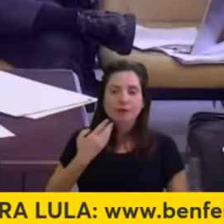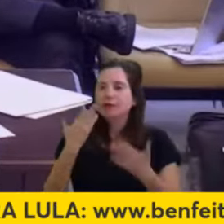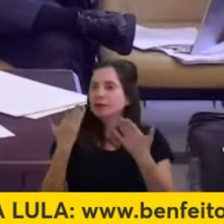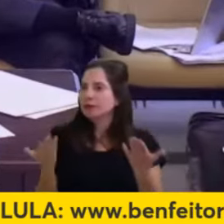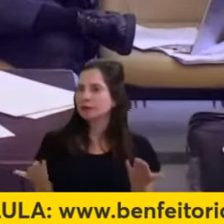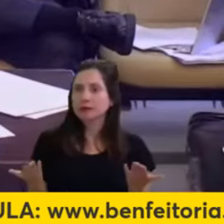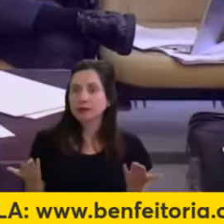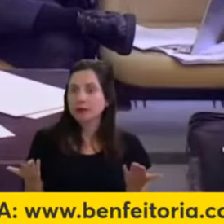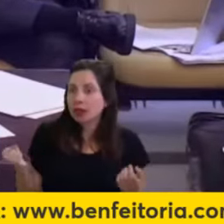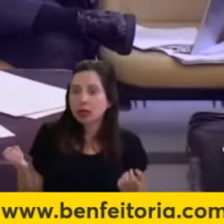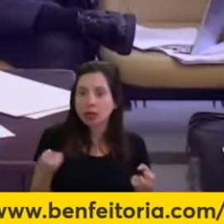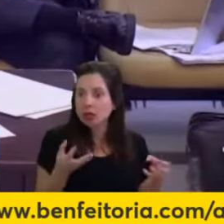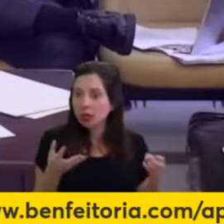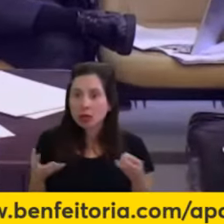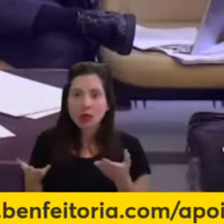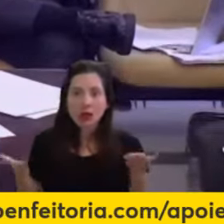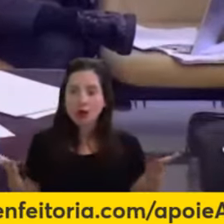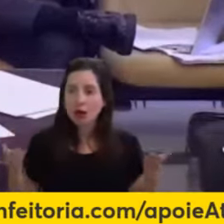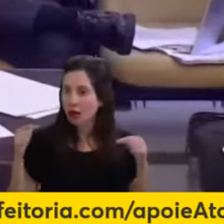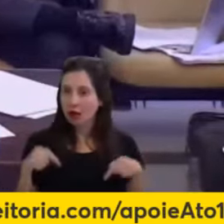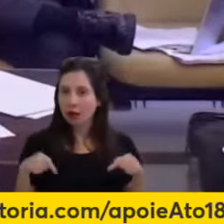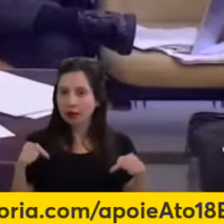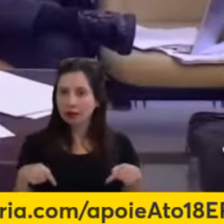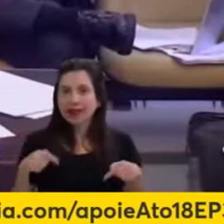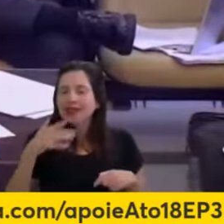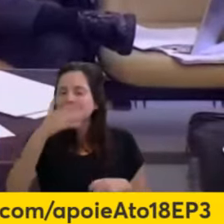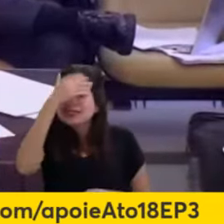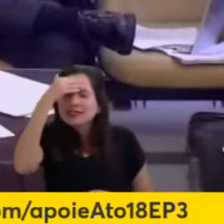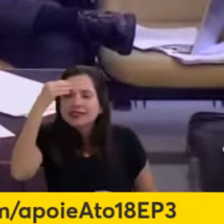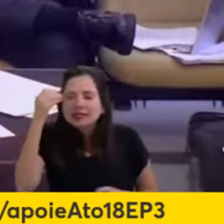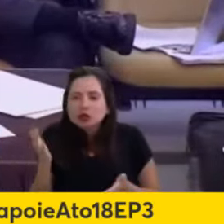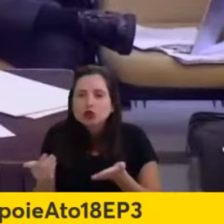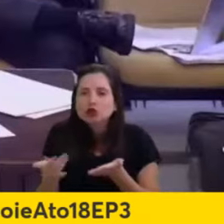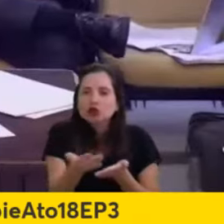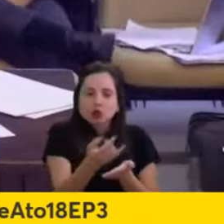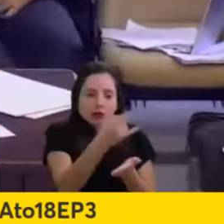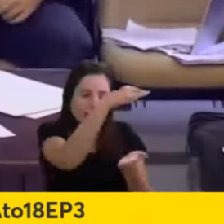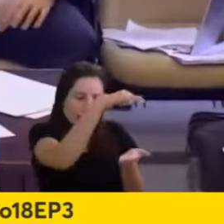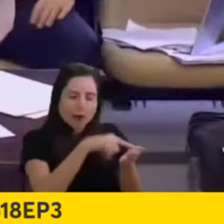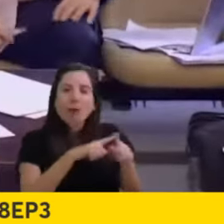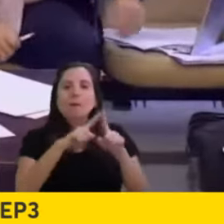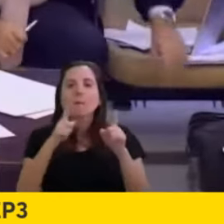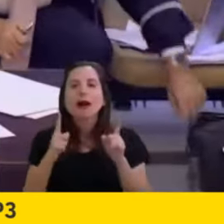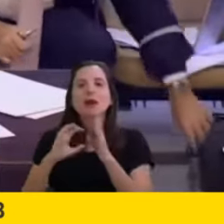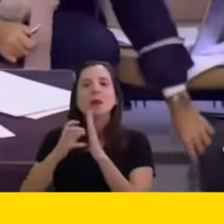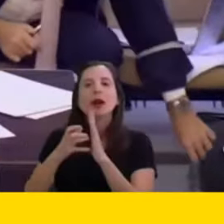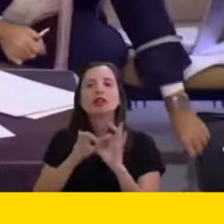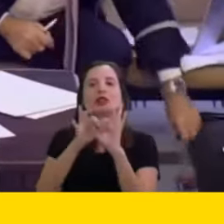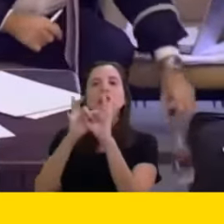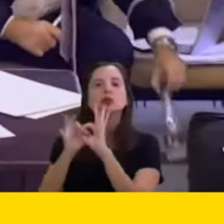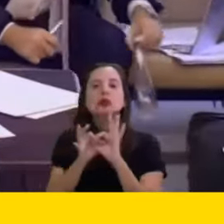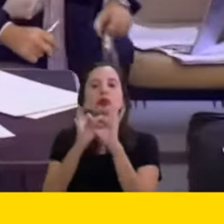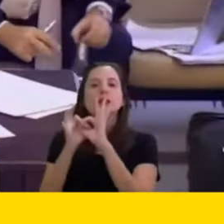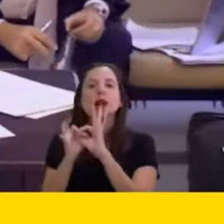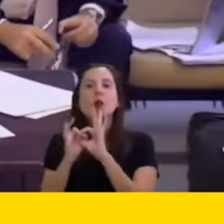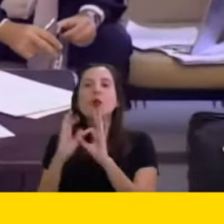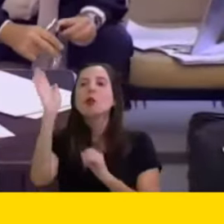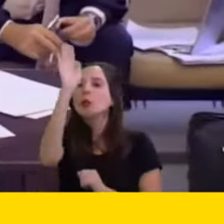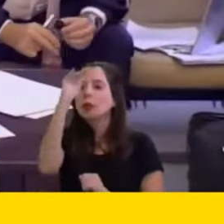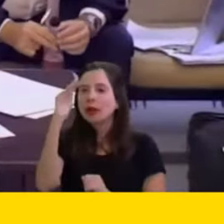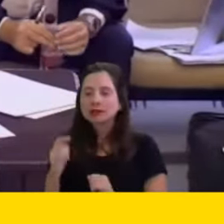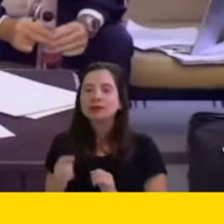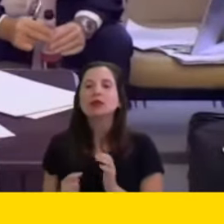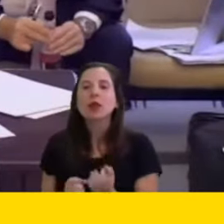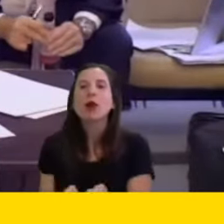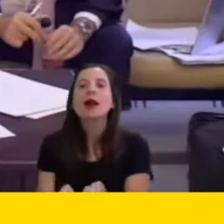aqui que talvez tenha sido esquecido de ser juntado na defesa mas União Brasil trouxe PR os autos que é esse parecer assinado falando justamente